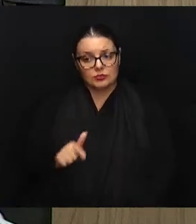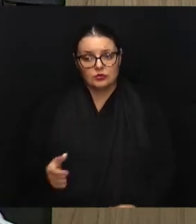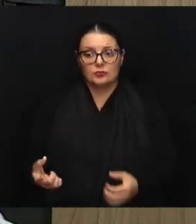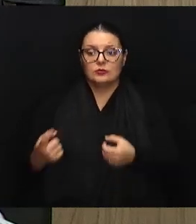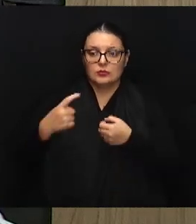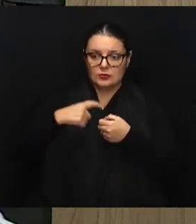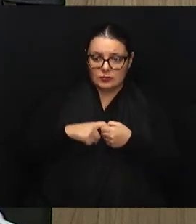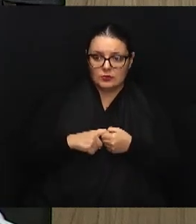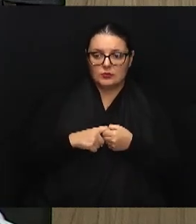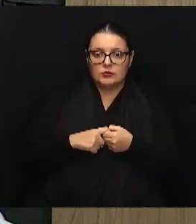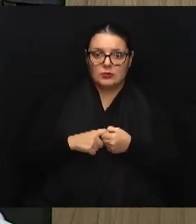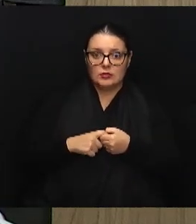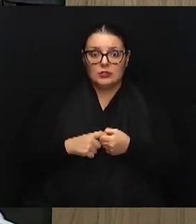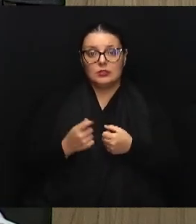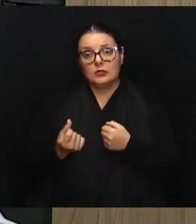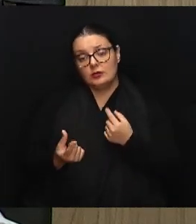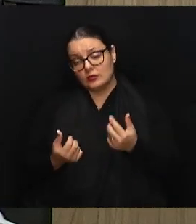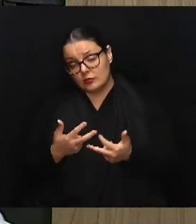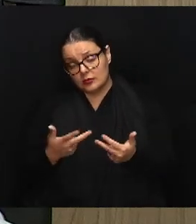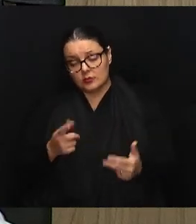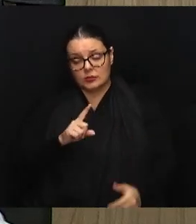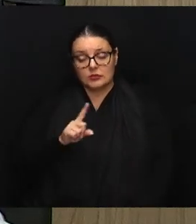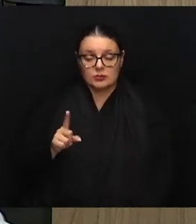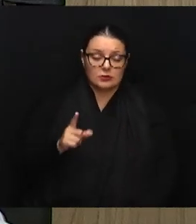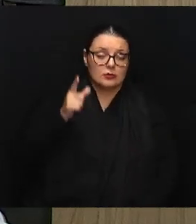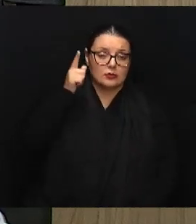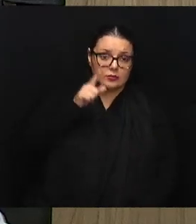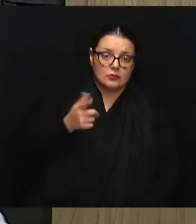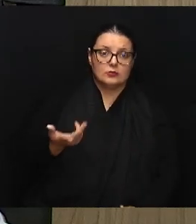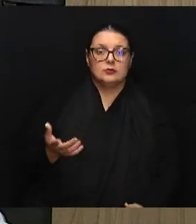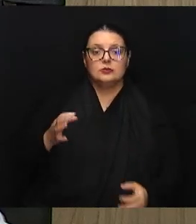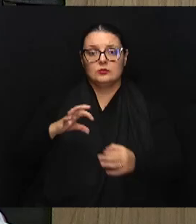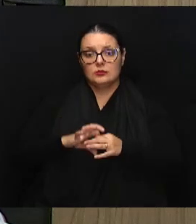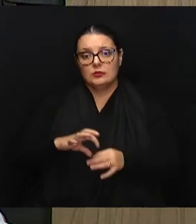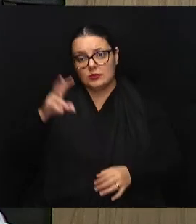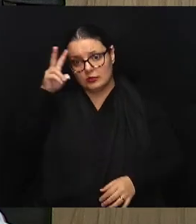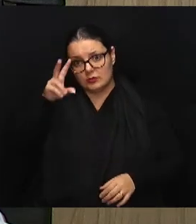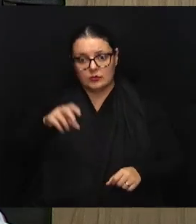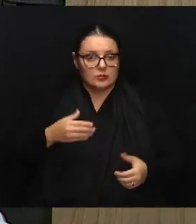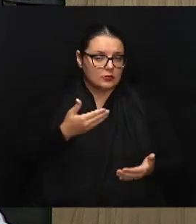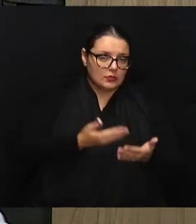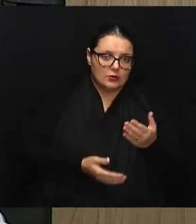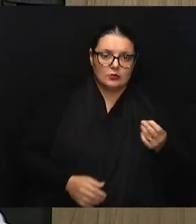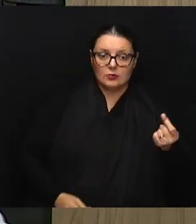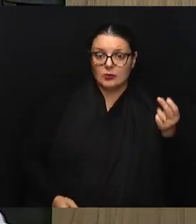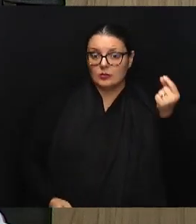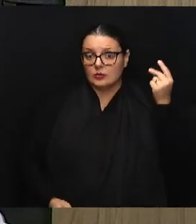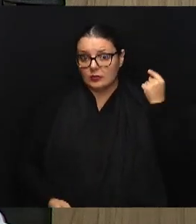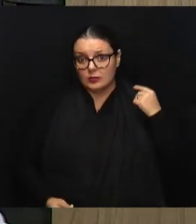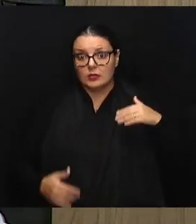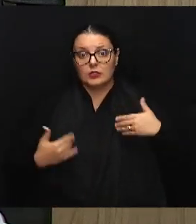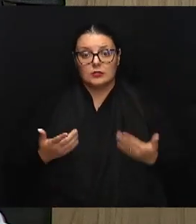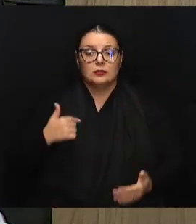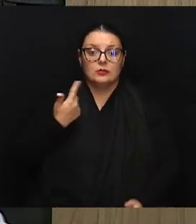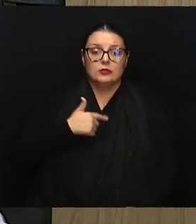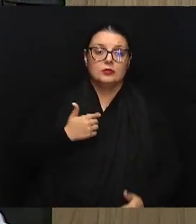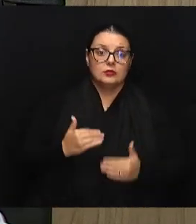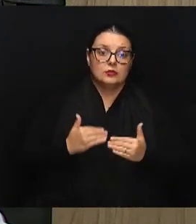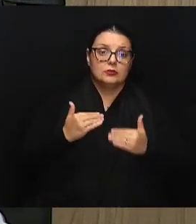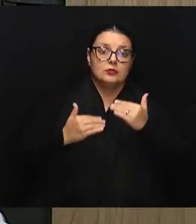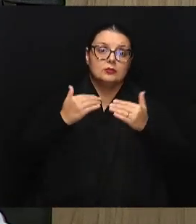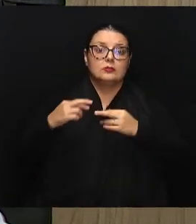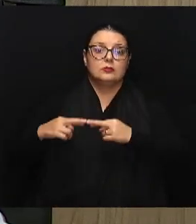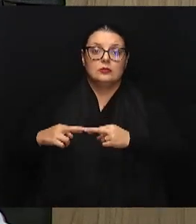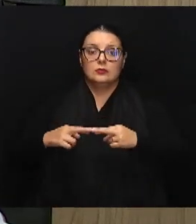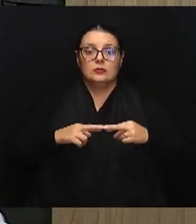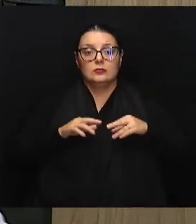vínculo. Tem situações que não é possível restabelecer por causa da história, que esse vínculo já se perdeu há muito tempo, então a gente vai precisar construir aí